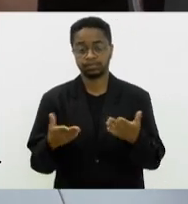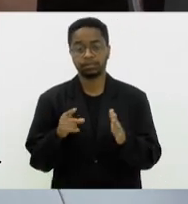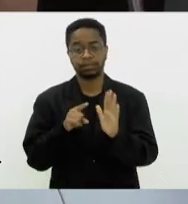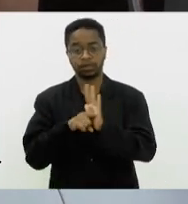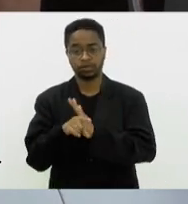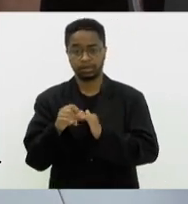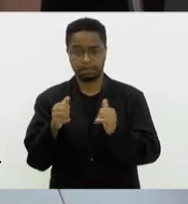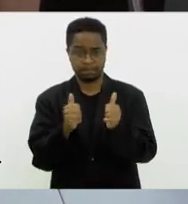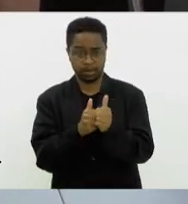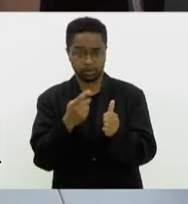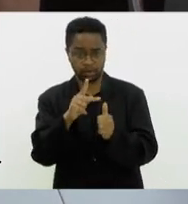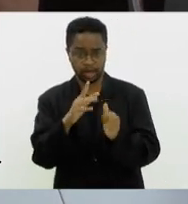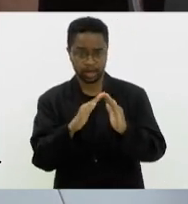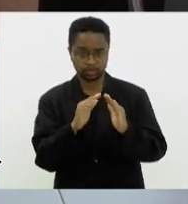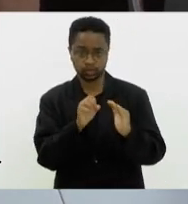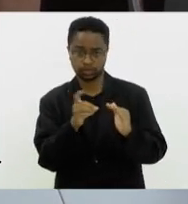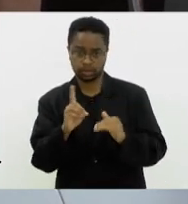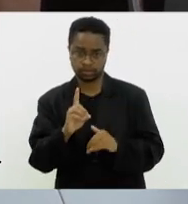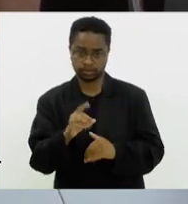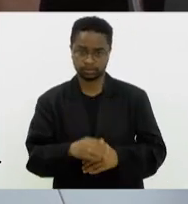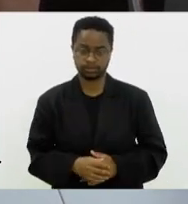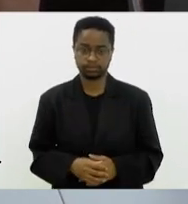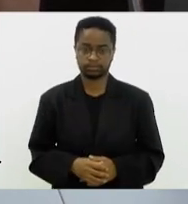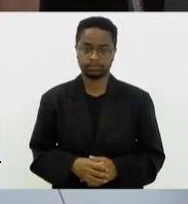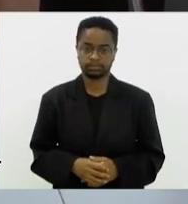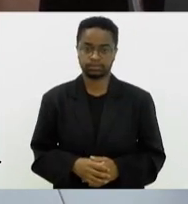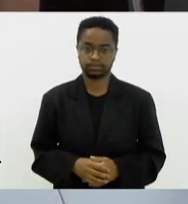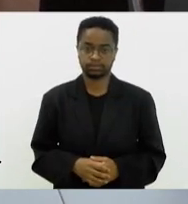sua residência. Aí,